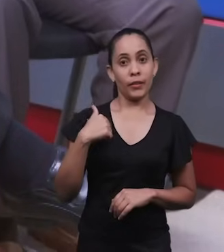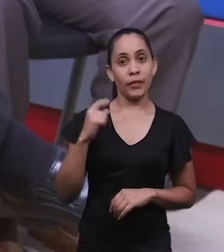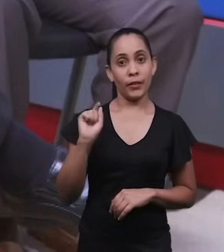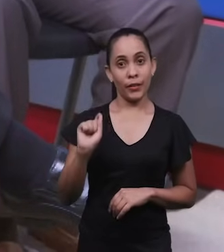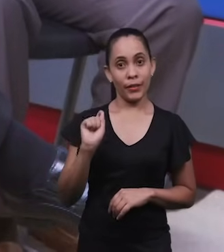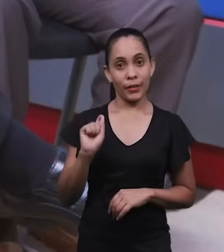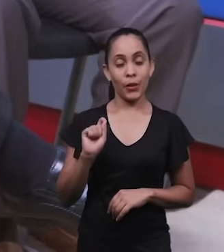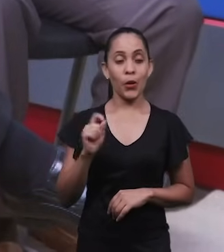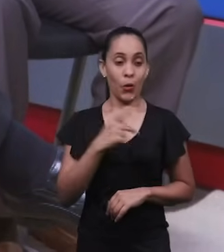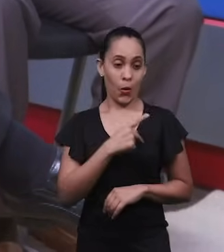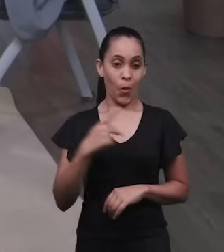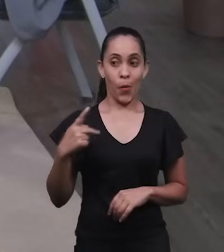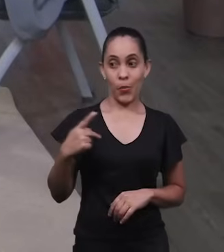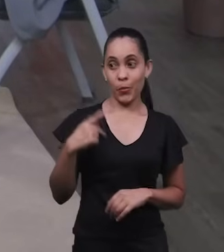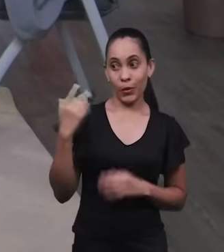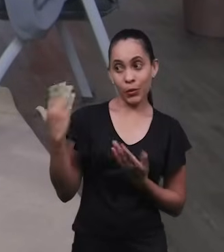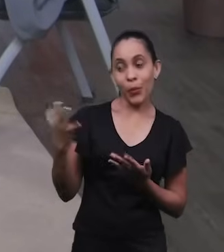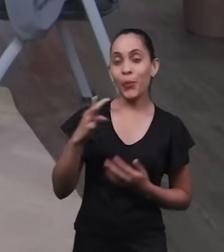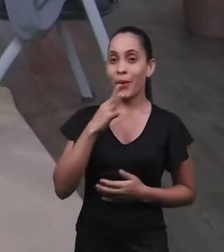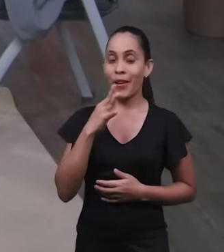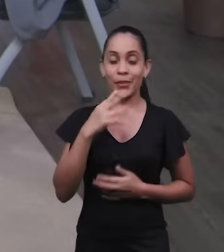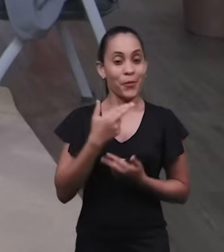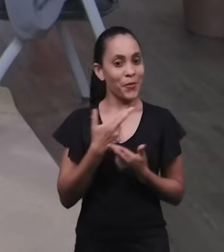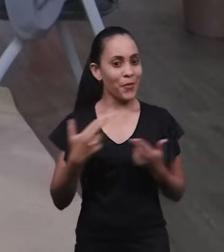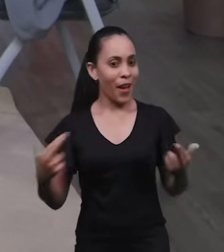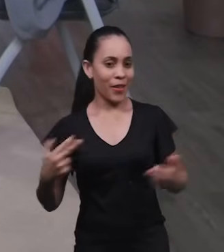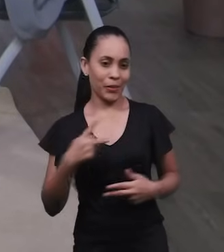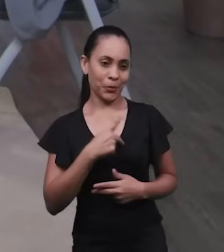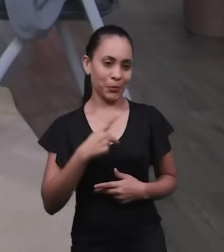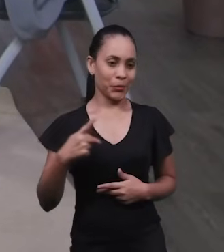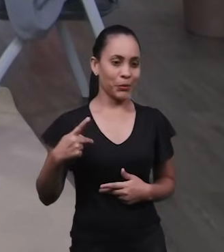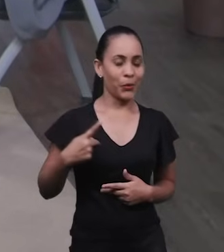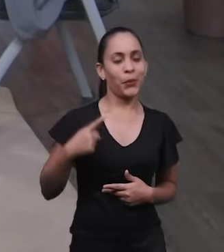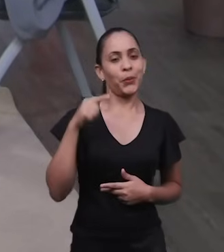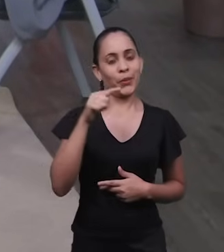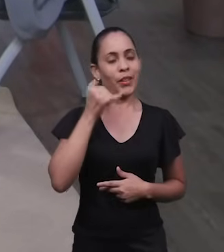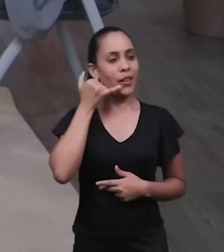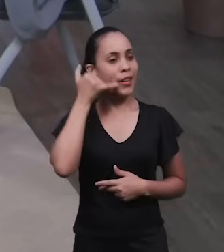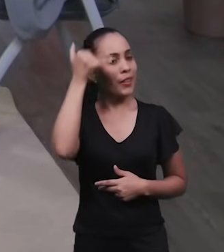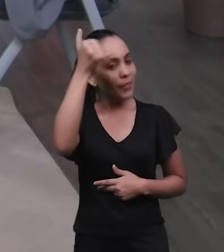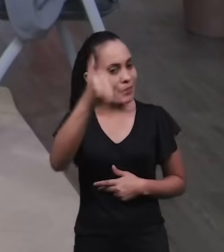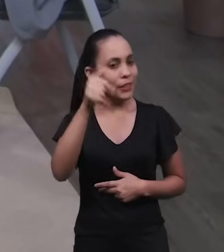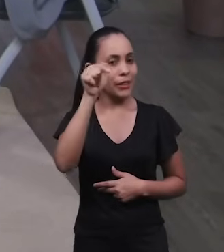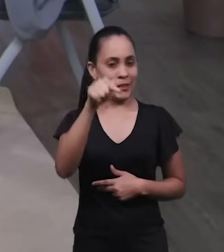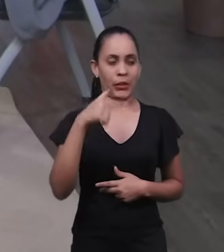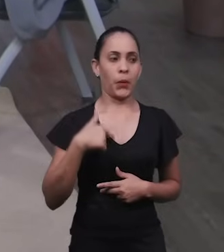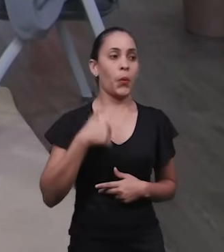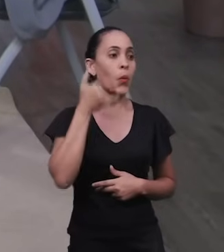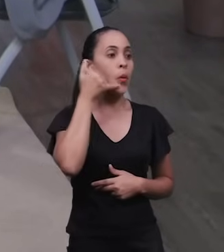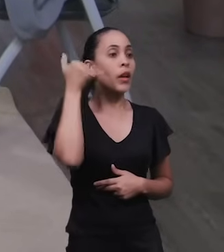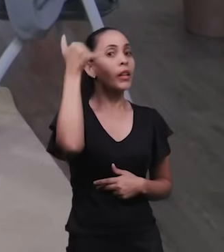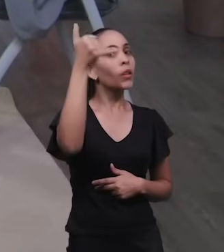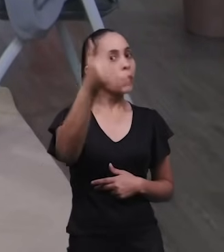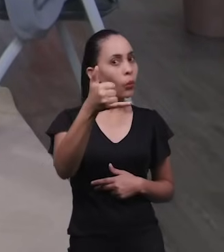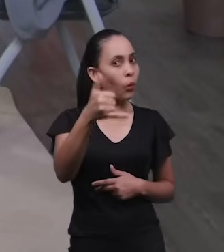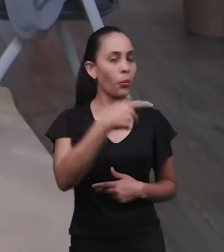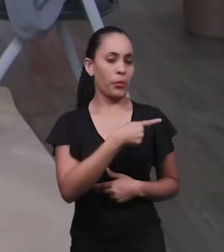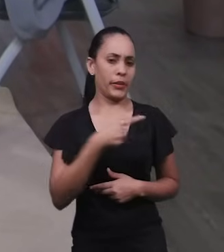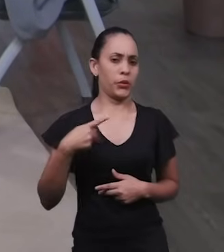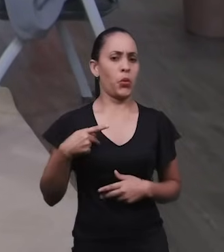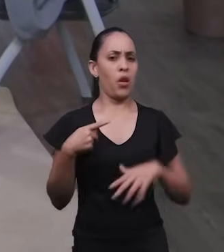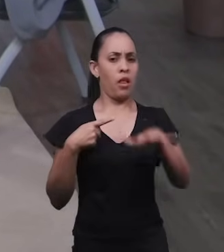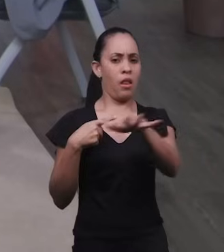mundo com o pastor Figueiredo, conhece muitos pastores. Este companheiro, pastor, ligou para o